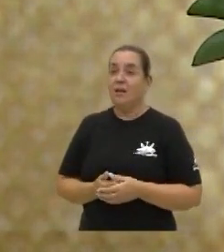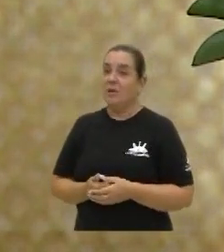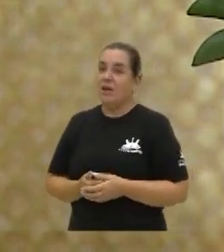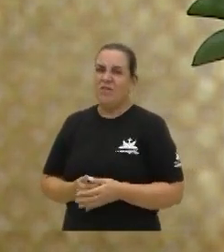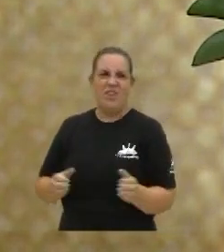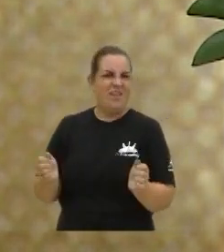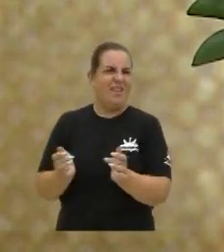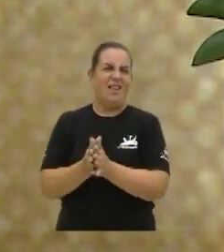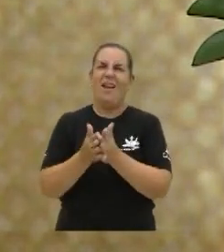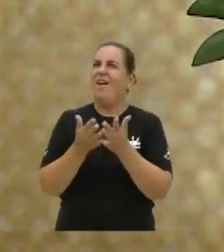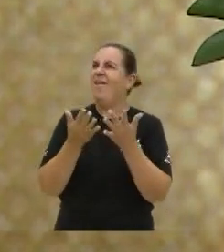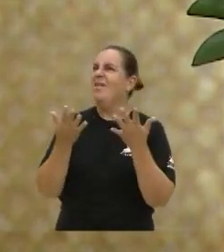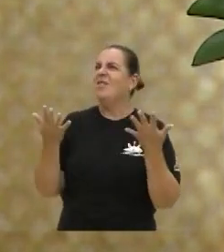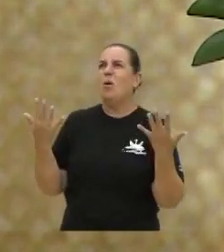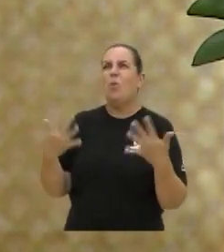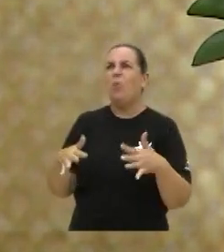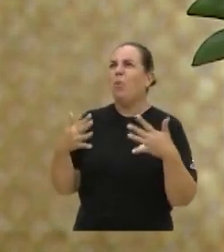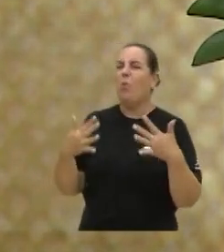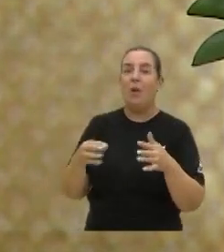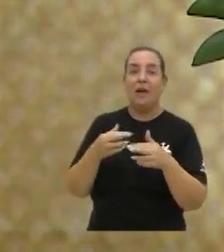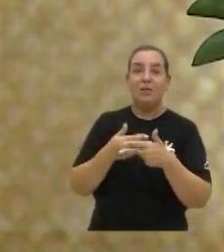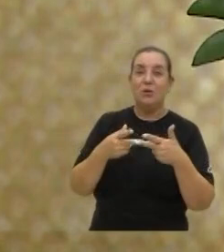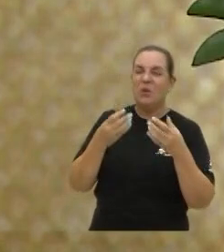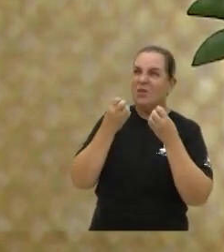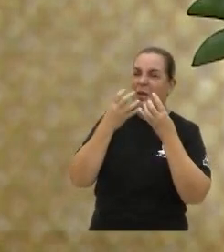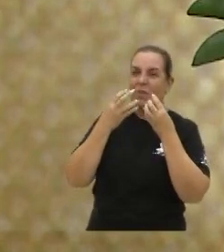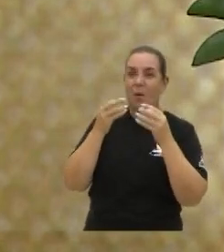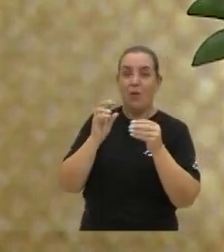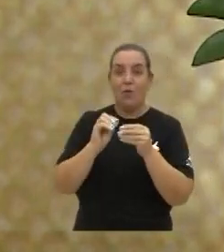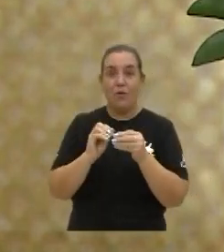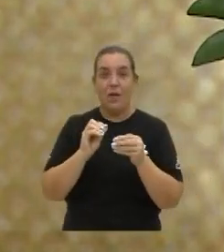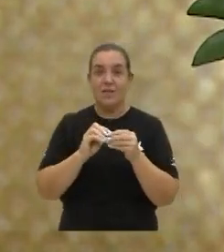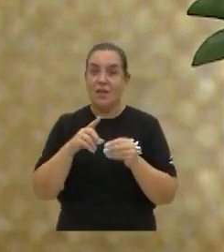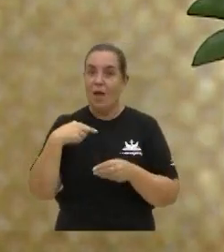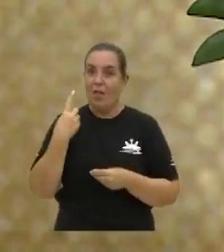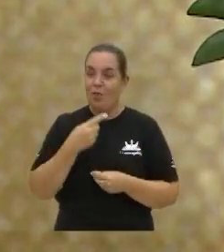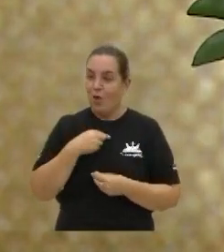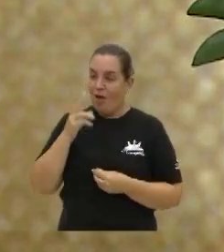Que maravilhas Ele fez a nossos